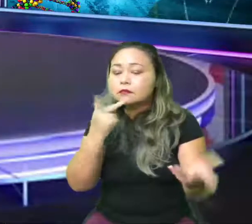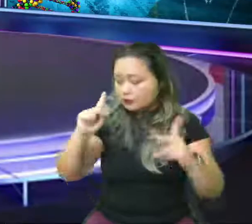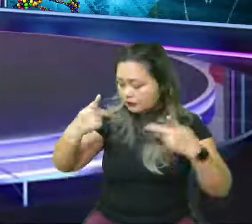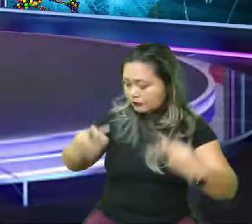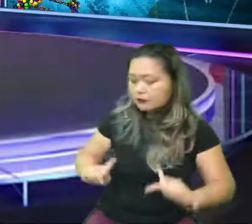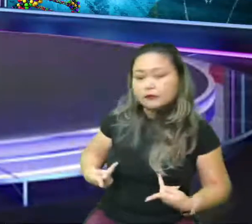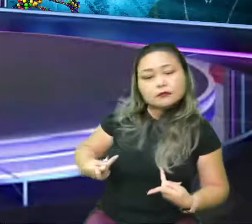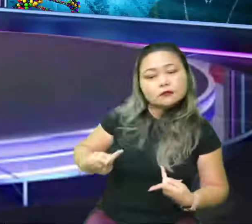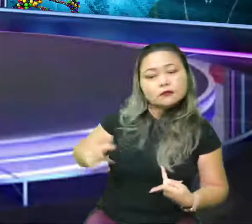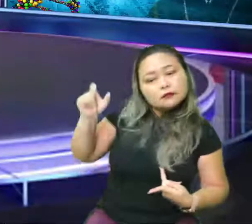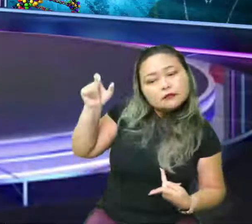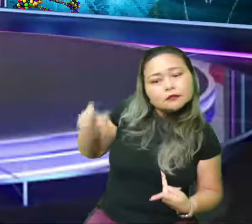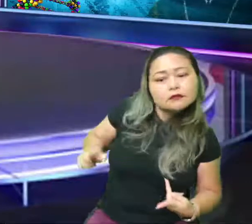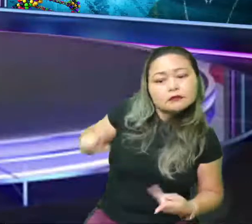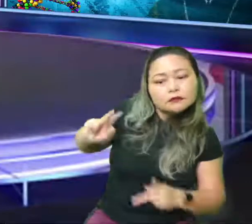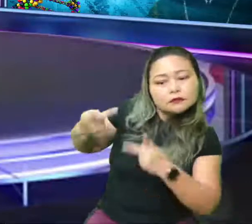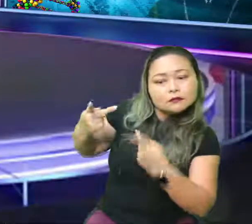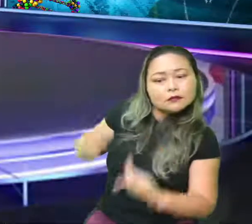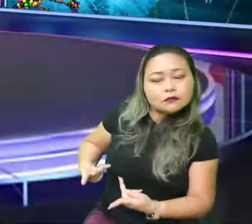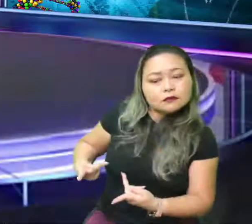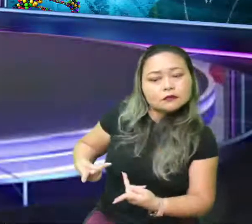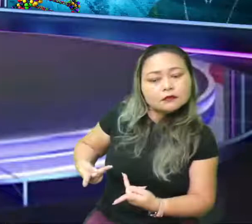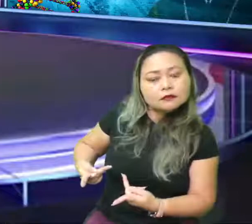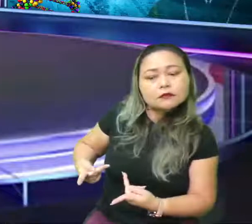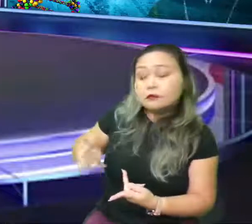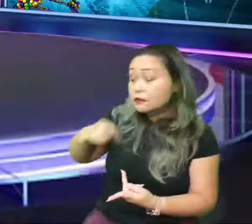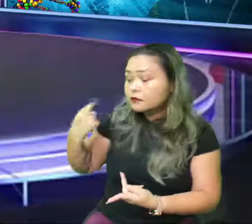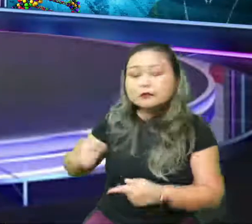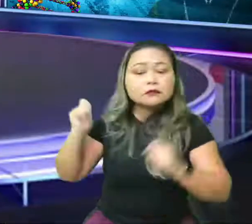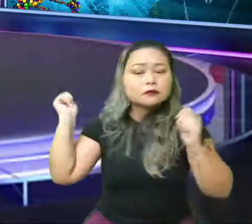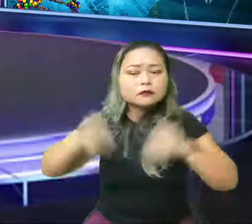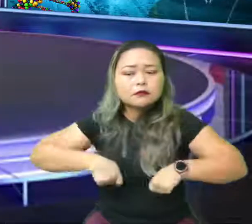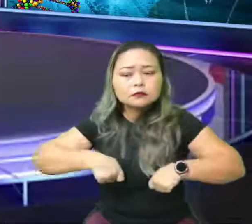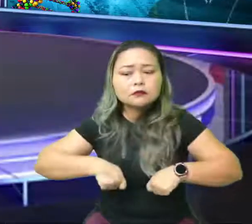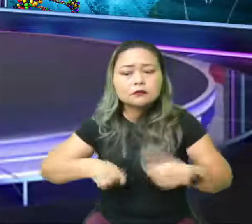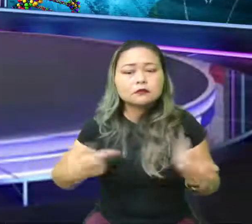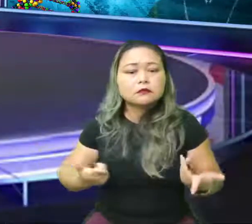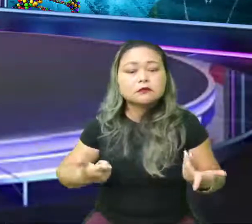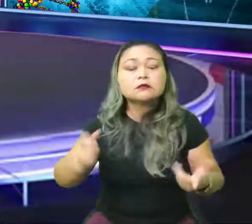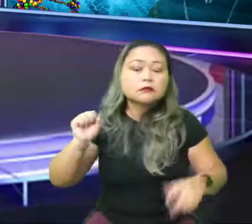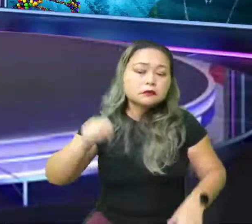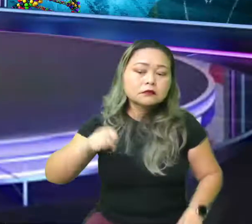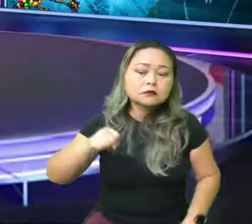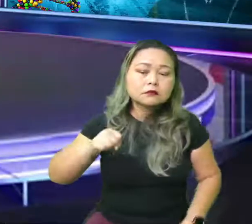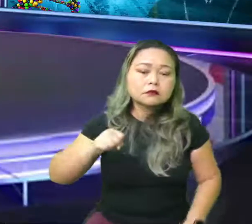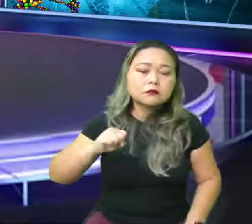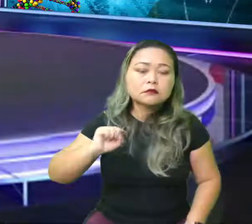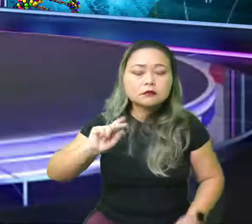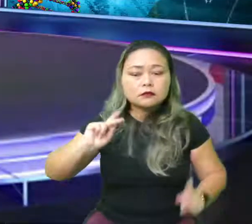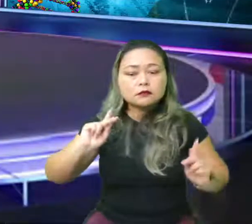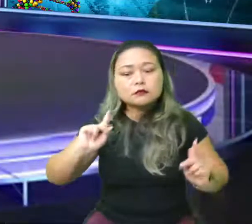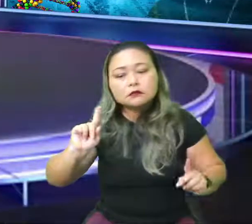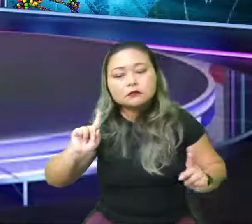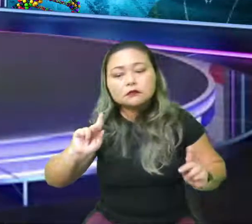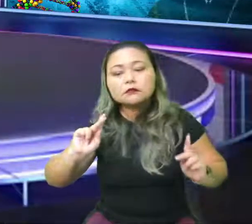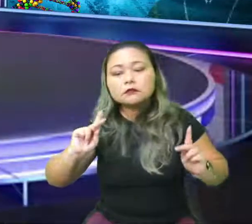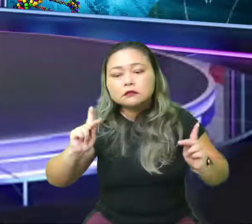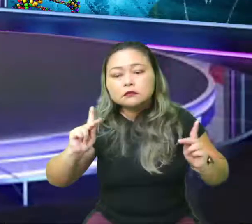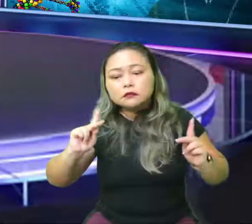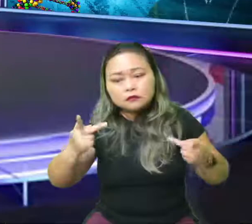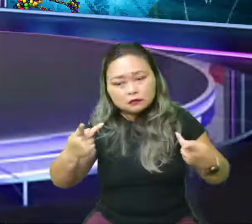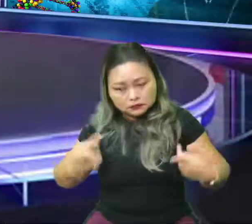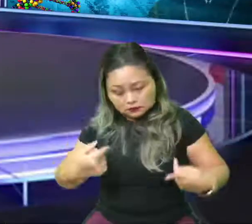humano, a gente tem que falar da nossa capacidade. Sim, nós somos seres muito